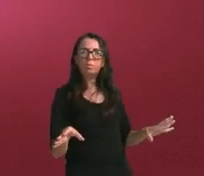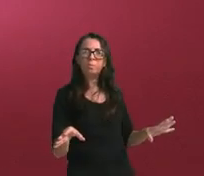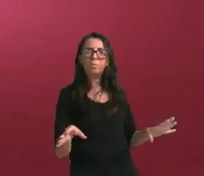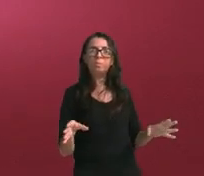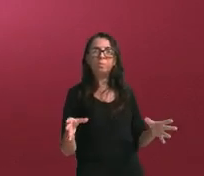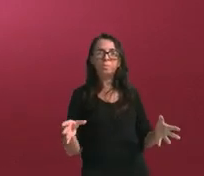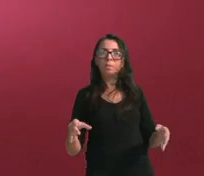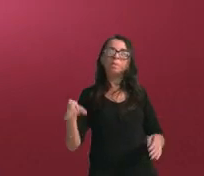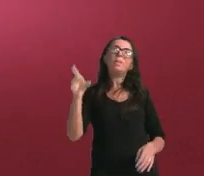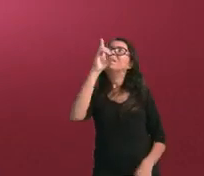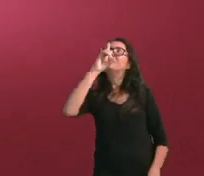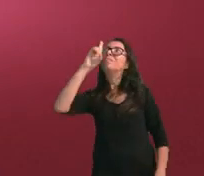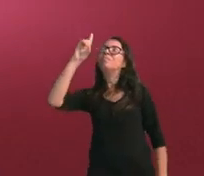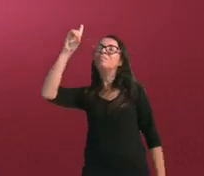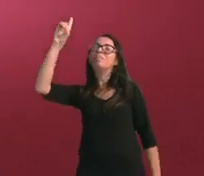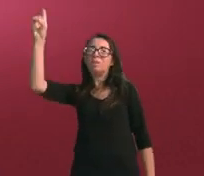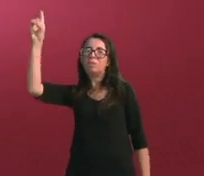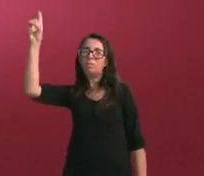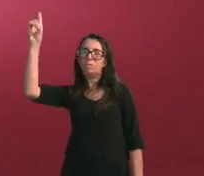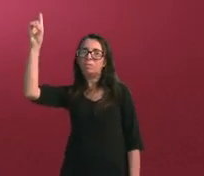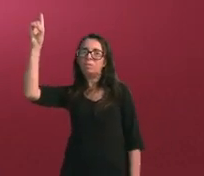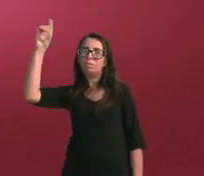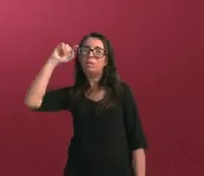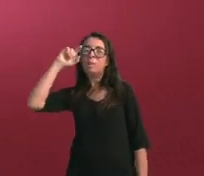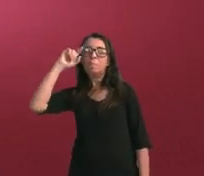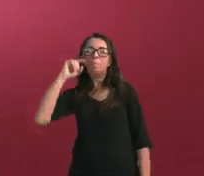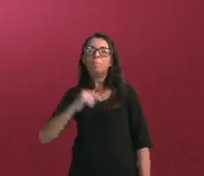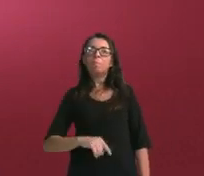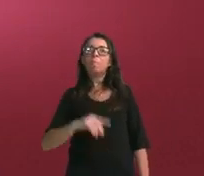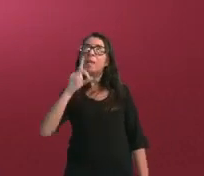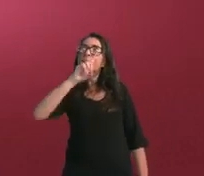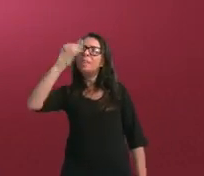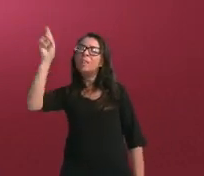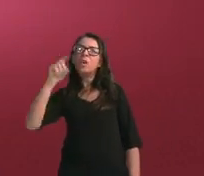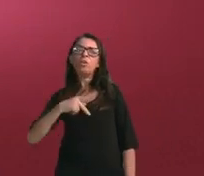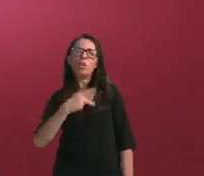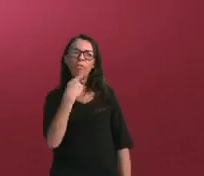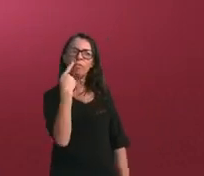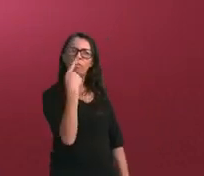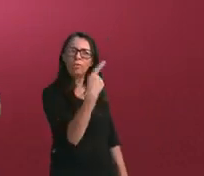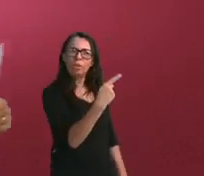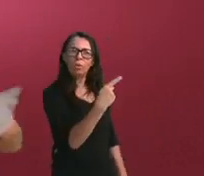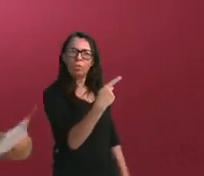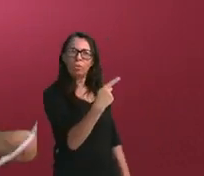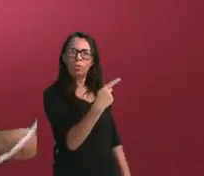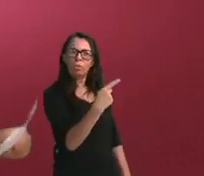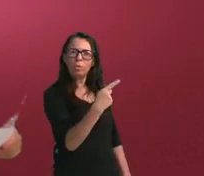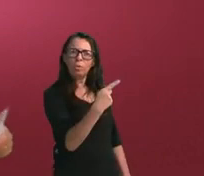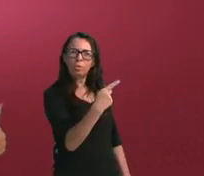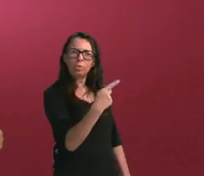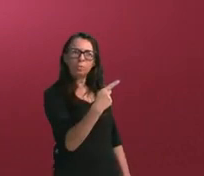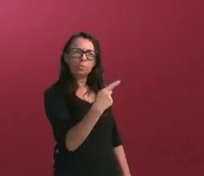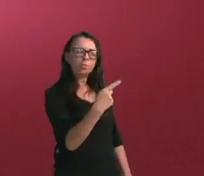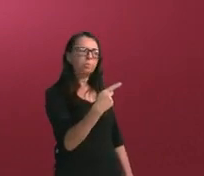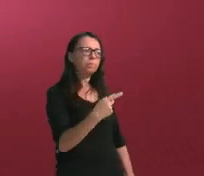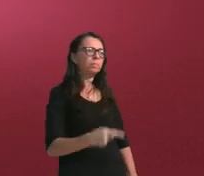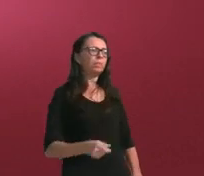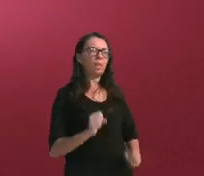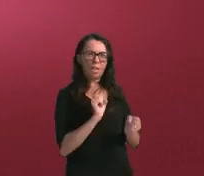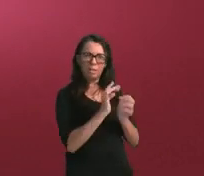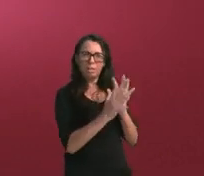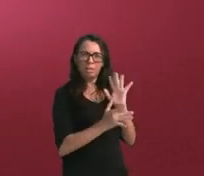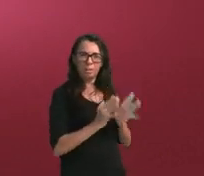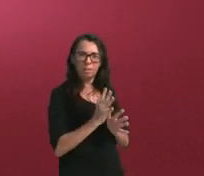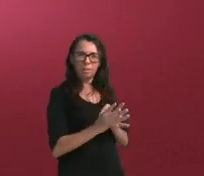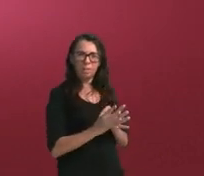Deus falou que realizaria tudo, que Moisés deveria falar ao povo tudo